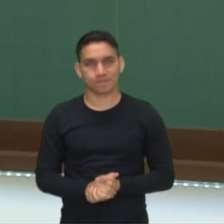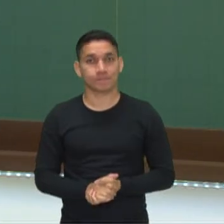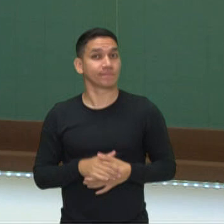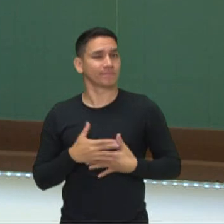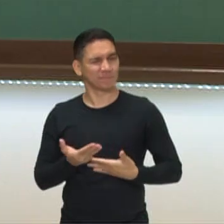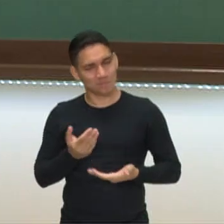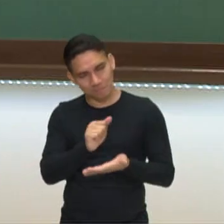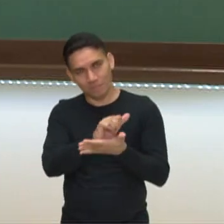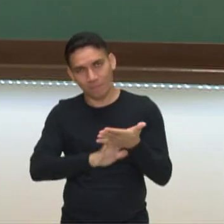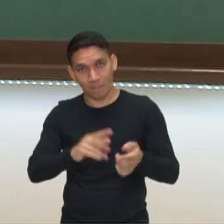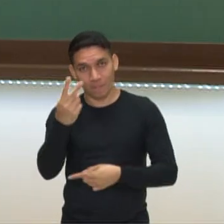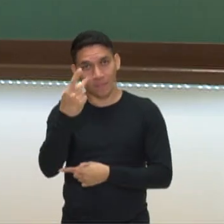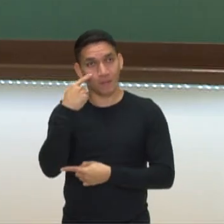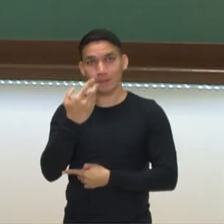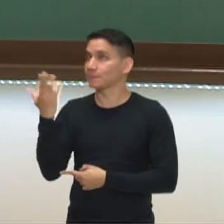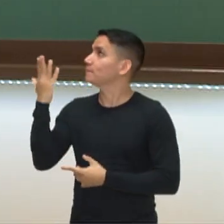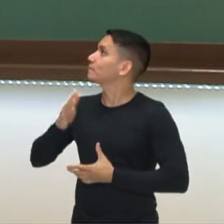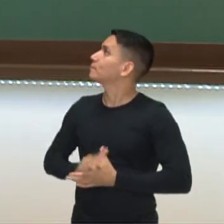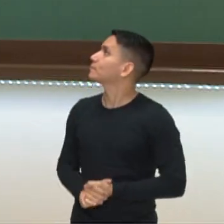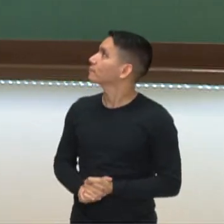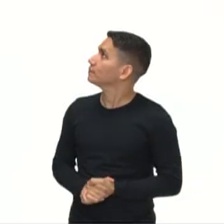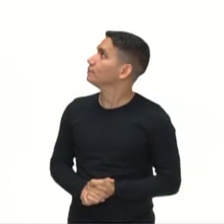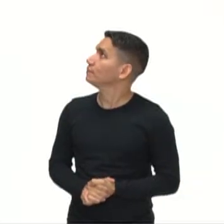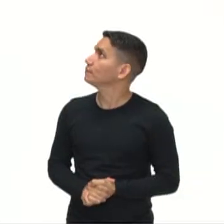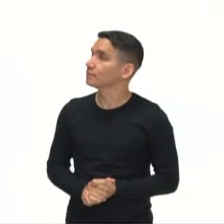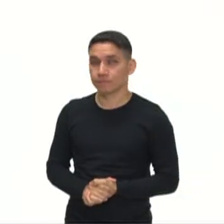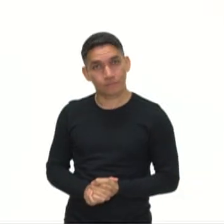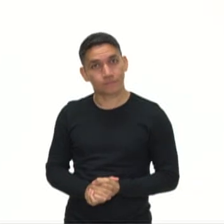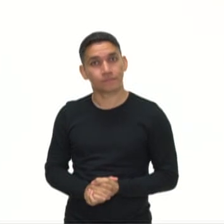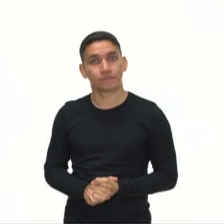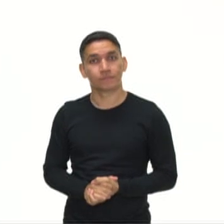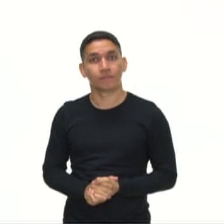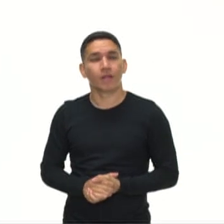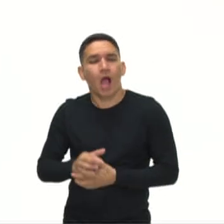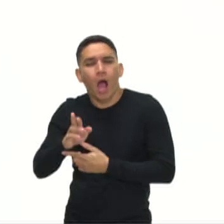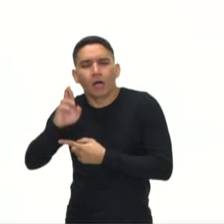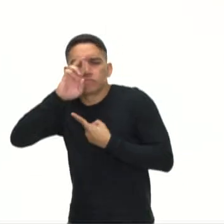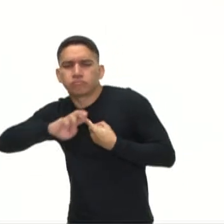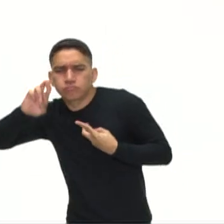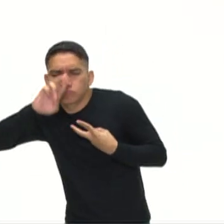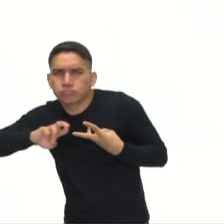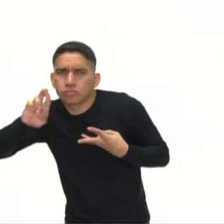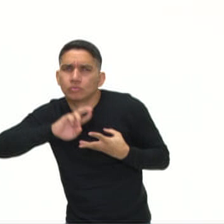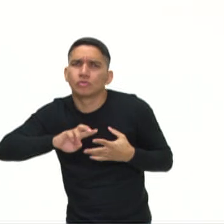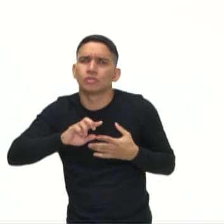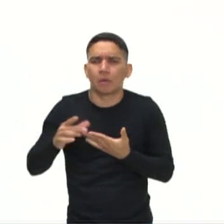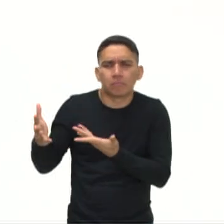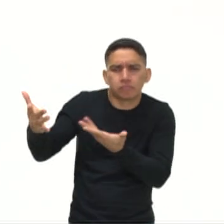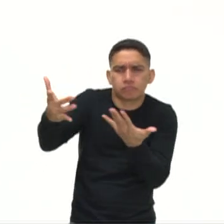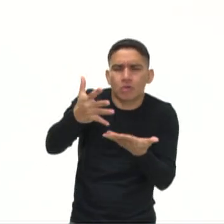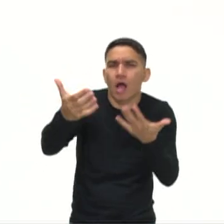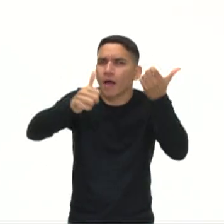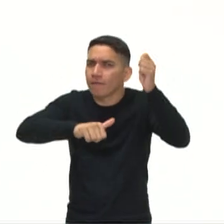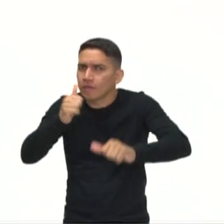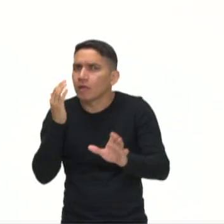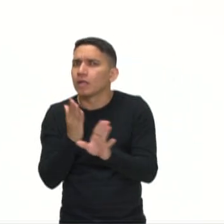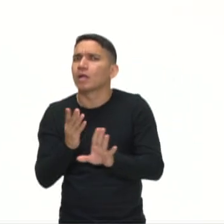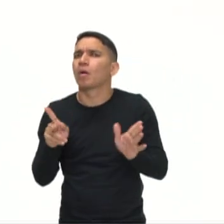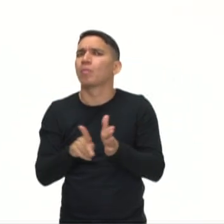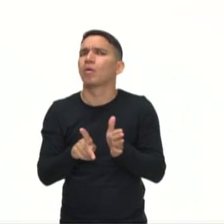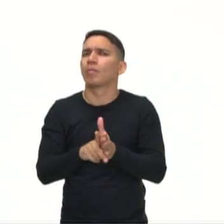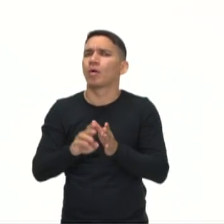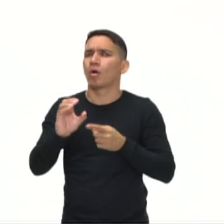Então, vamos à atividade número 2. O detetive biológico, em suas leituras, encontrou que as forças de coesão e